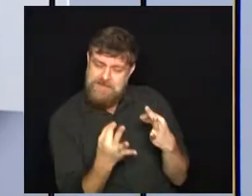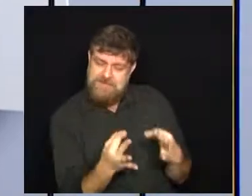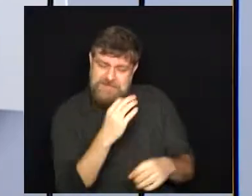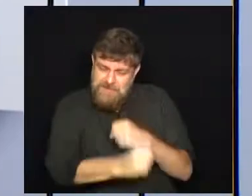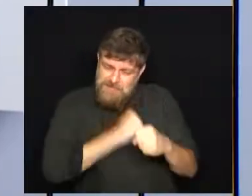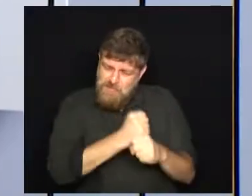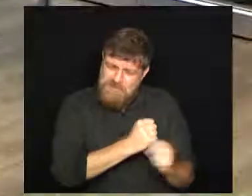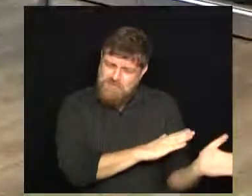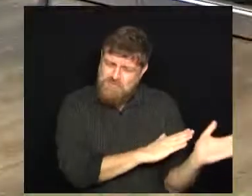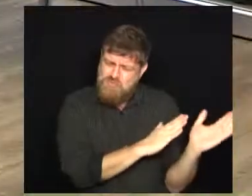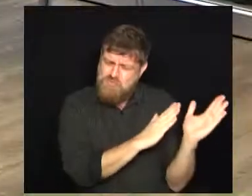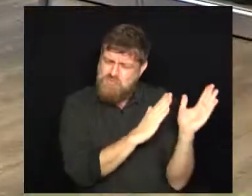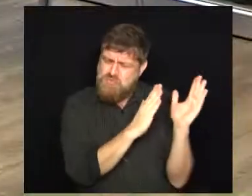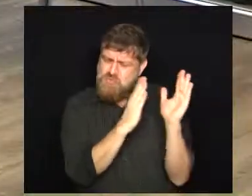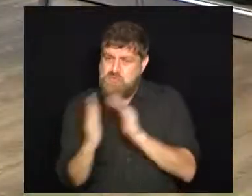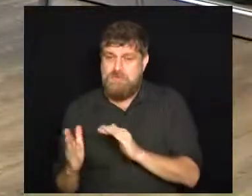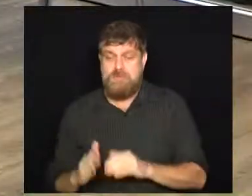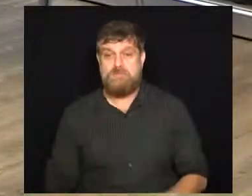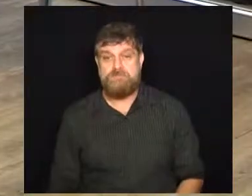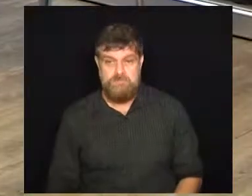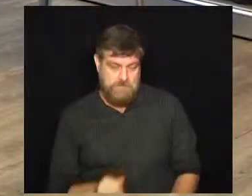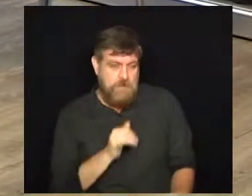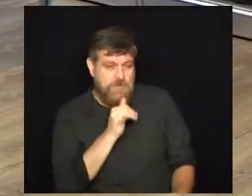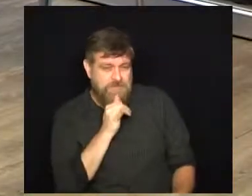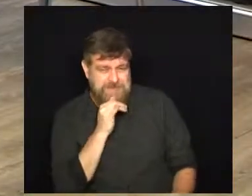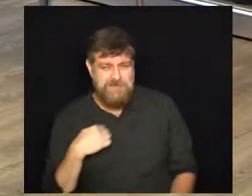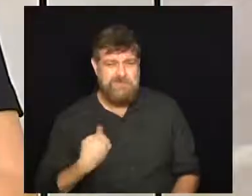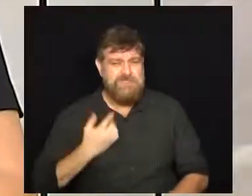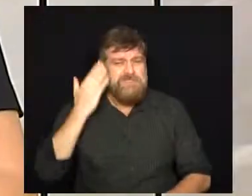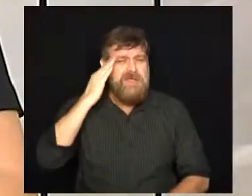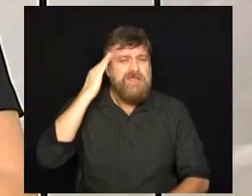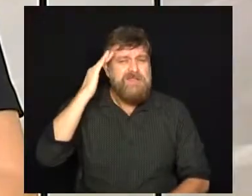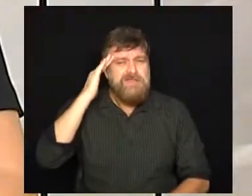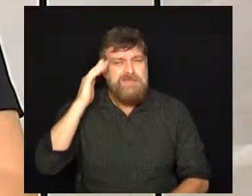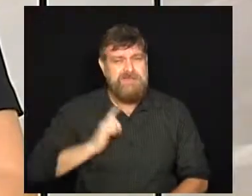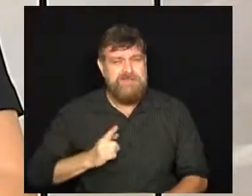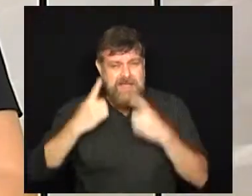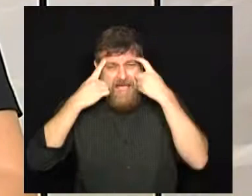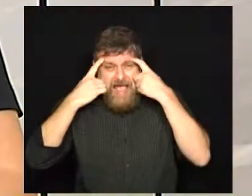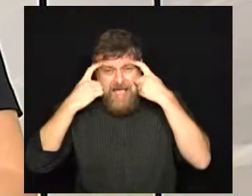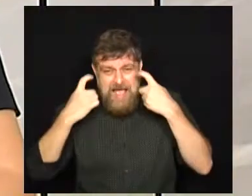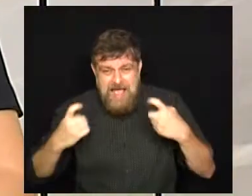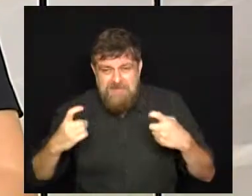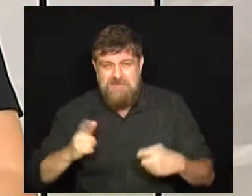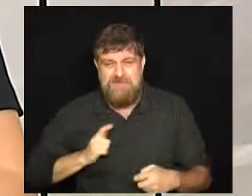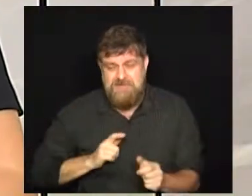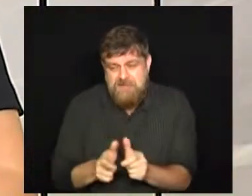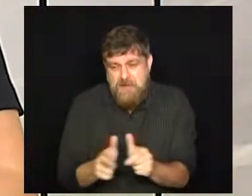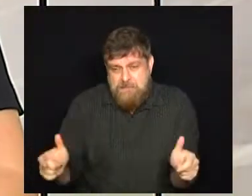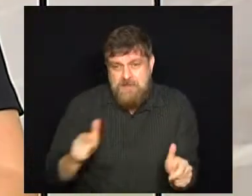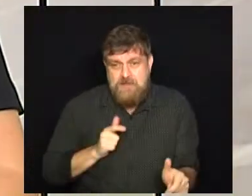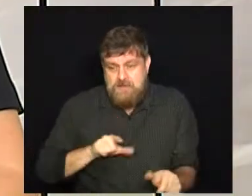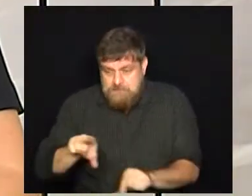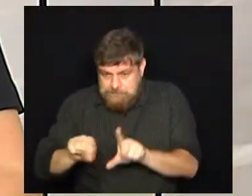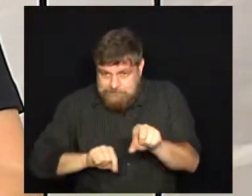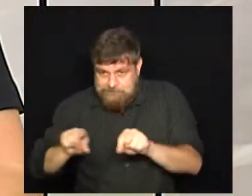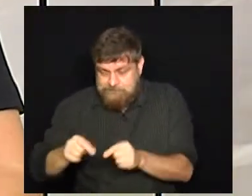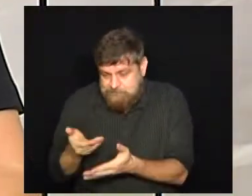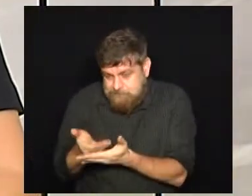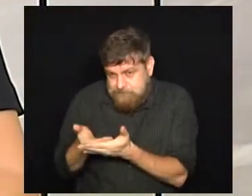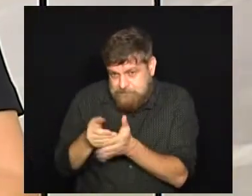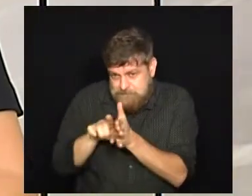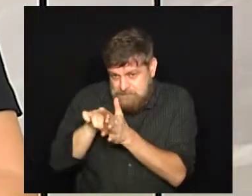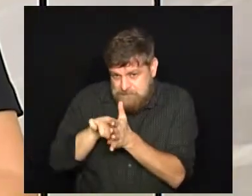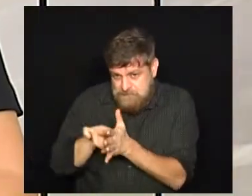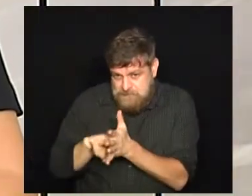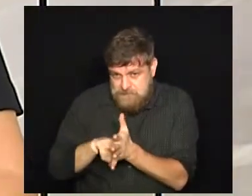todo. Só para a gente ter uma ideia da quantidade dessa violência, do tanto que cresce, eu separei aqui alguns